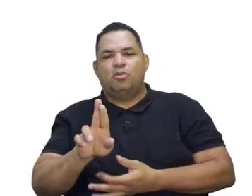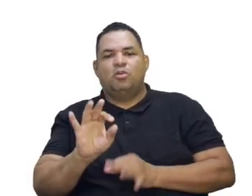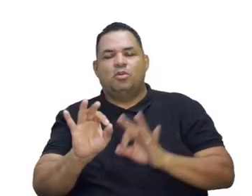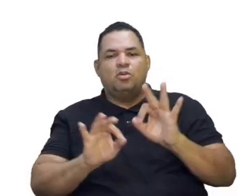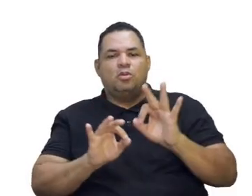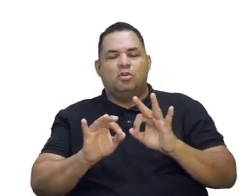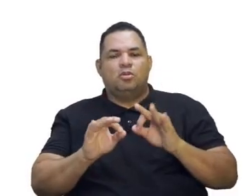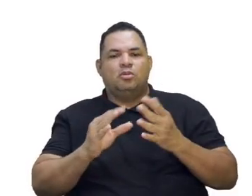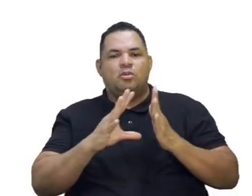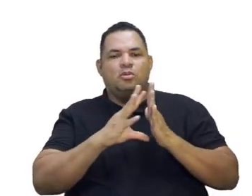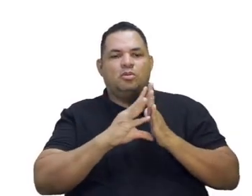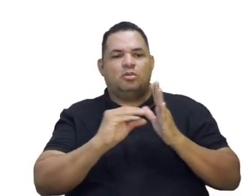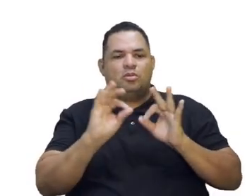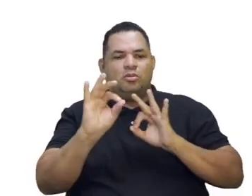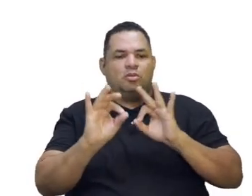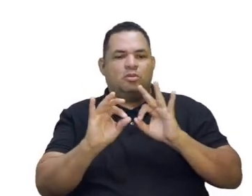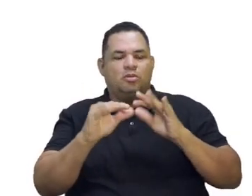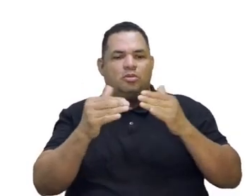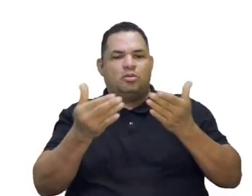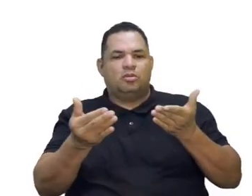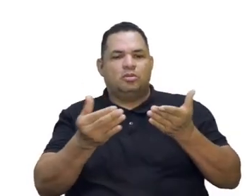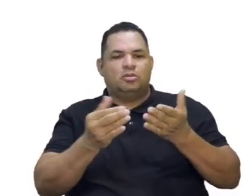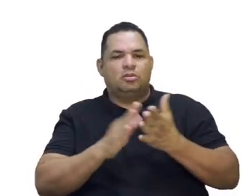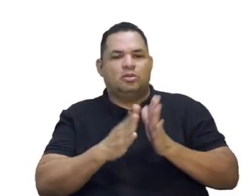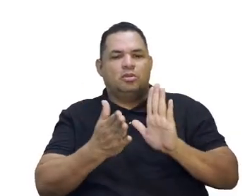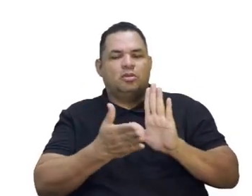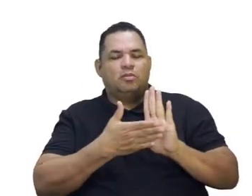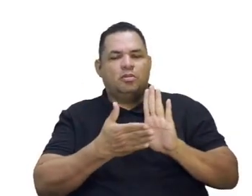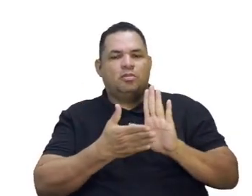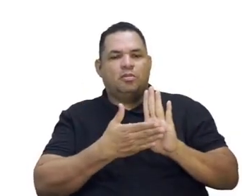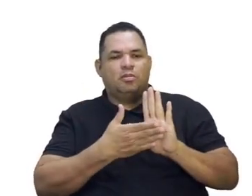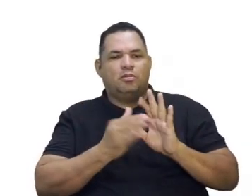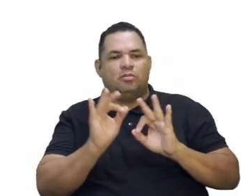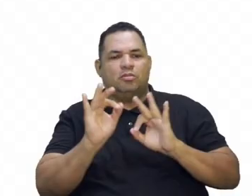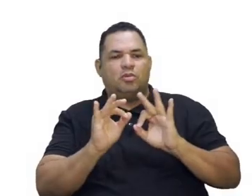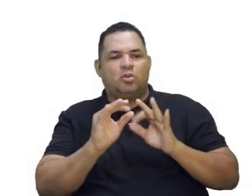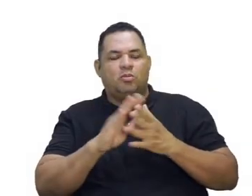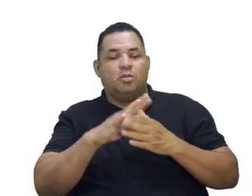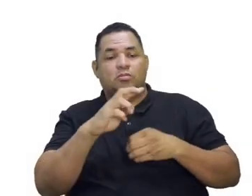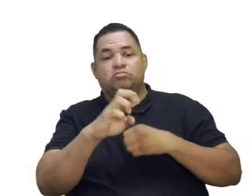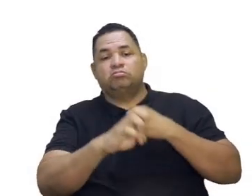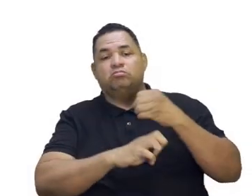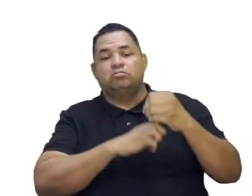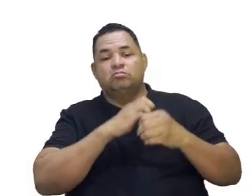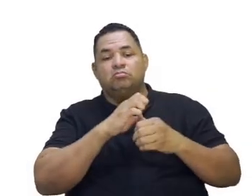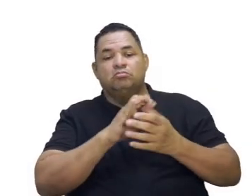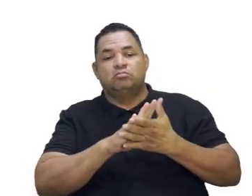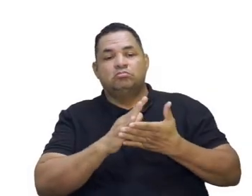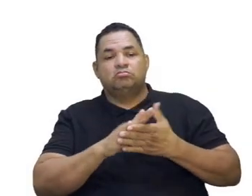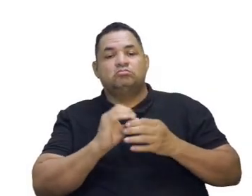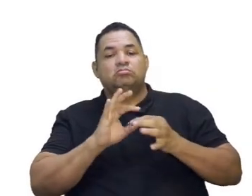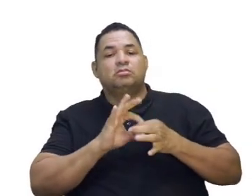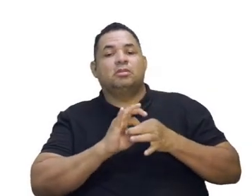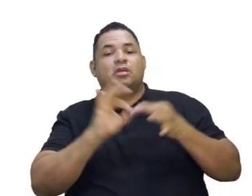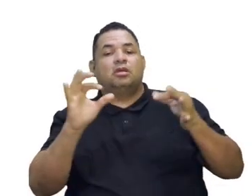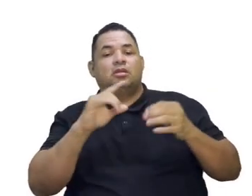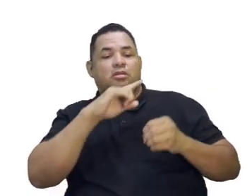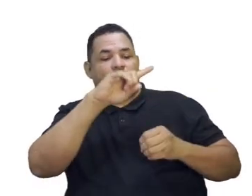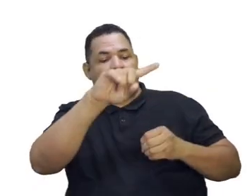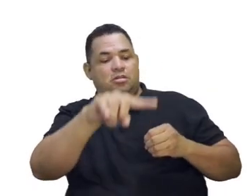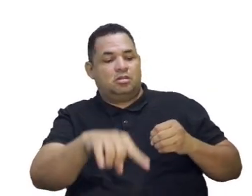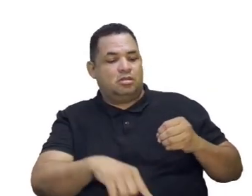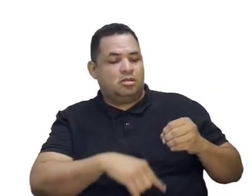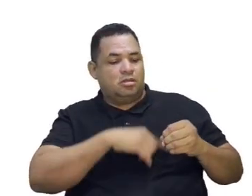atômico de Rutherford, ele propôs como que o elétron ficaria suspenso ali ao redor